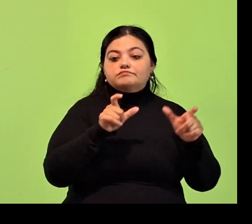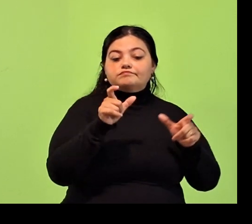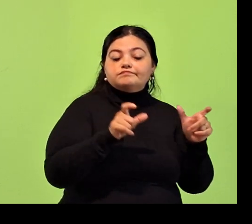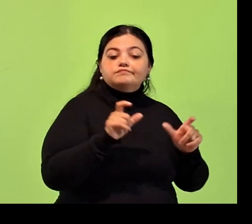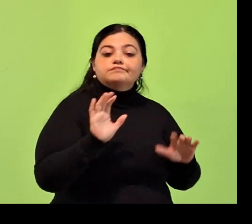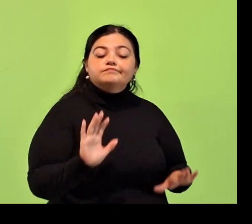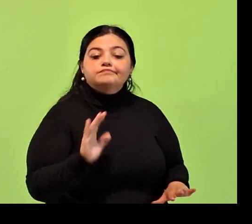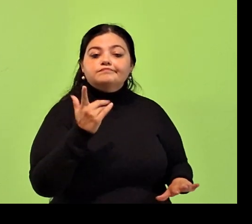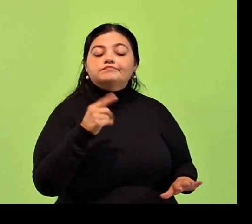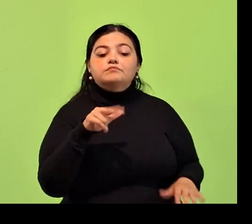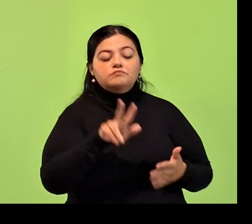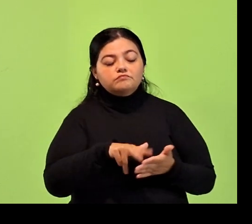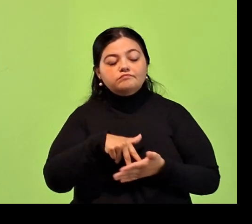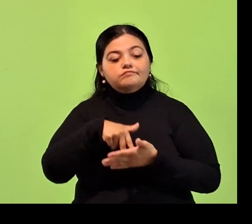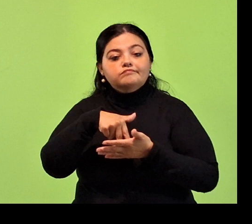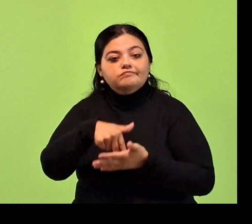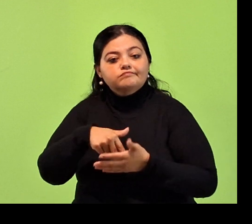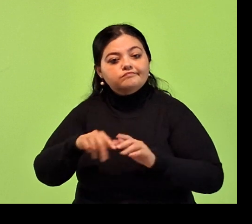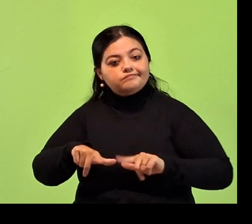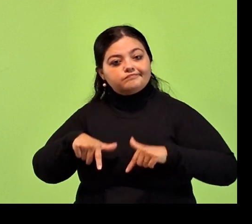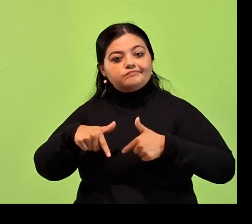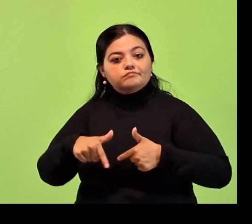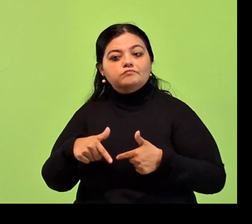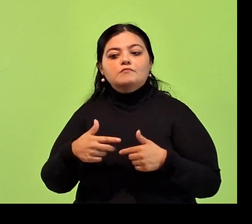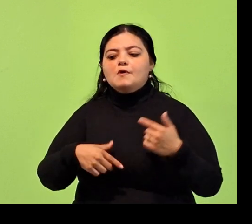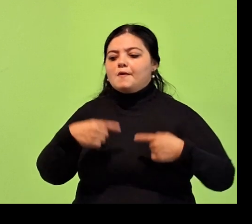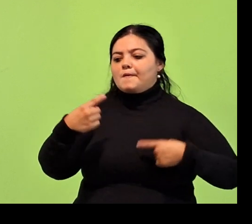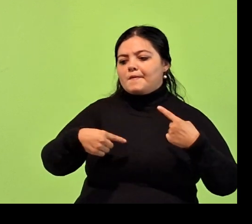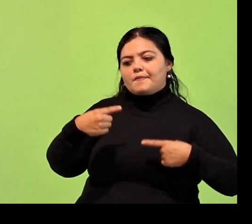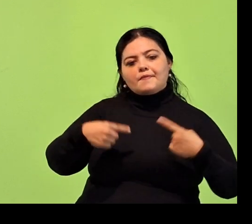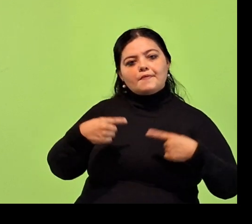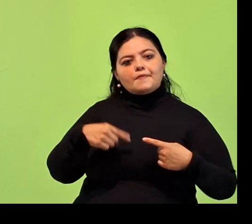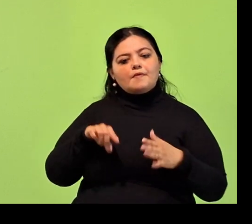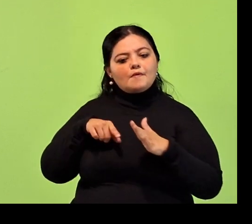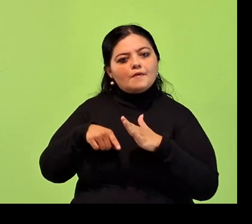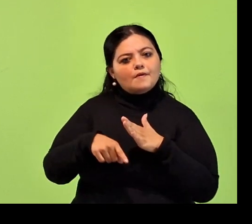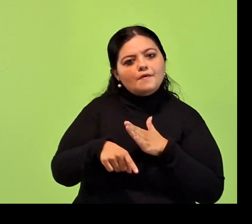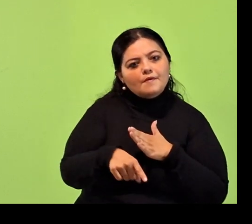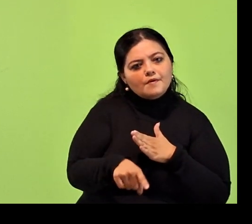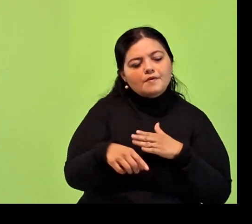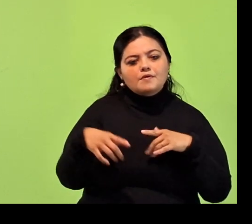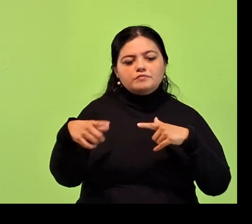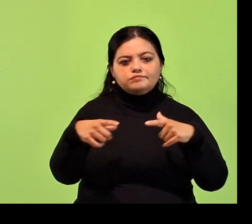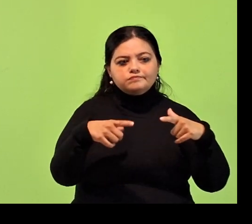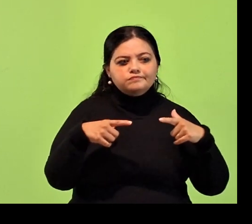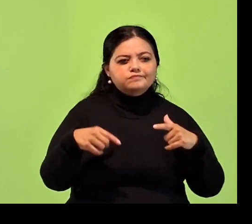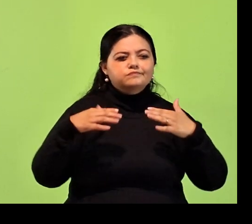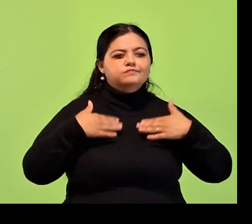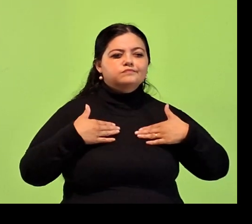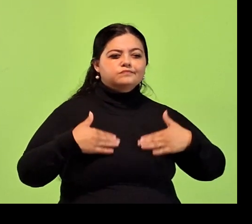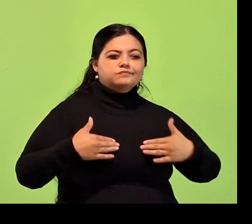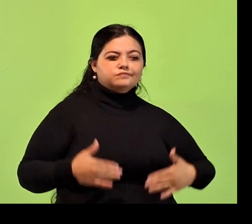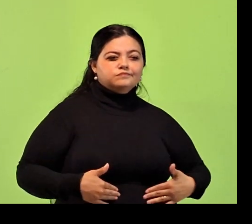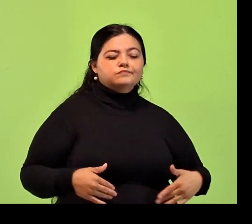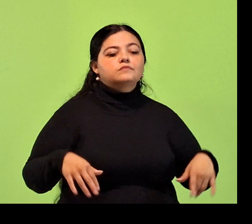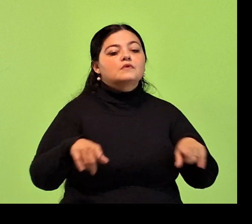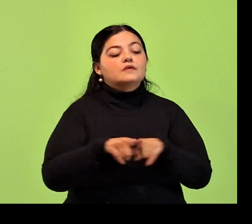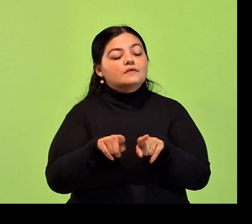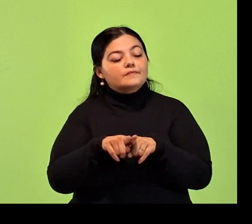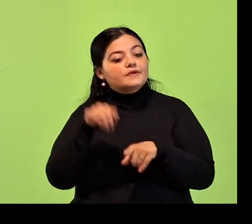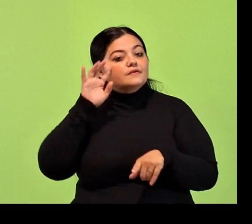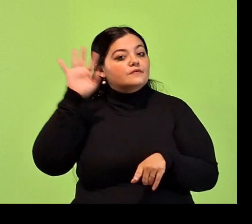celebração e protagonismo, promovendo um debate profundo sobre o espaço ocupado por esses corpos no cenário artístico e no imaginário